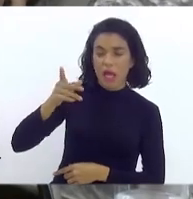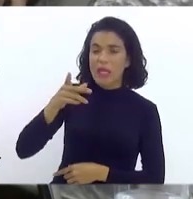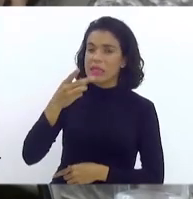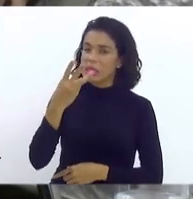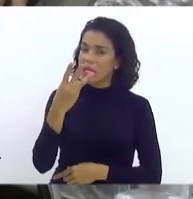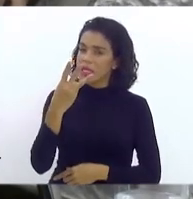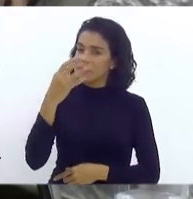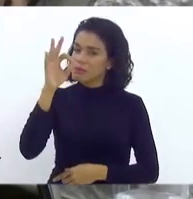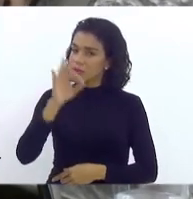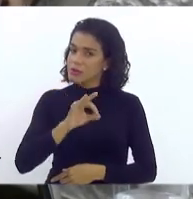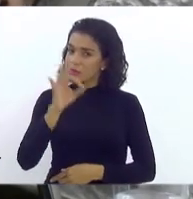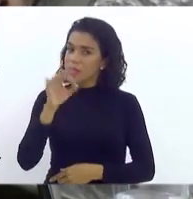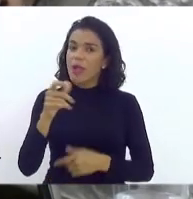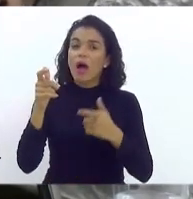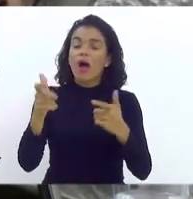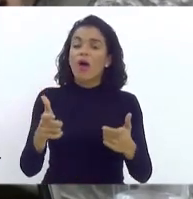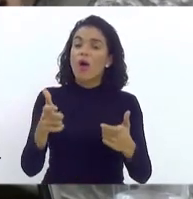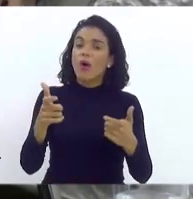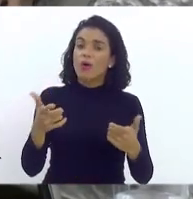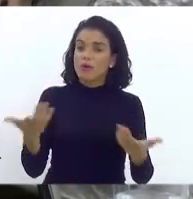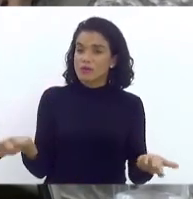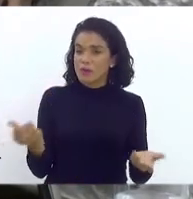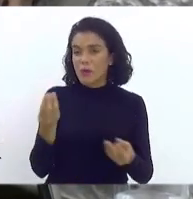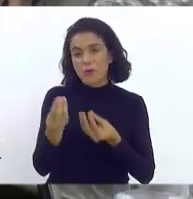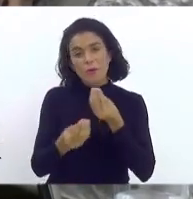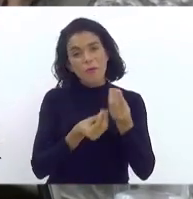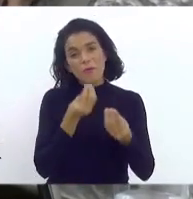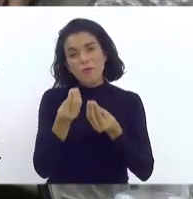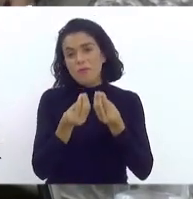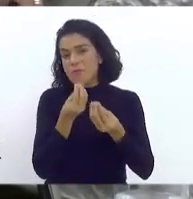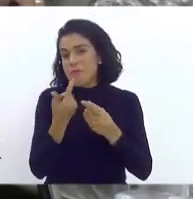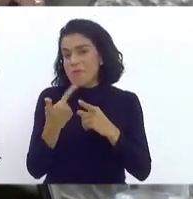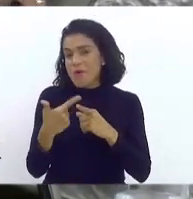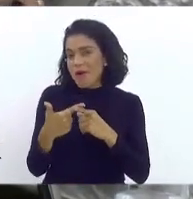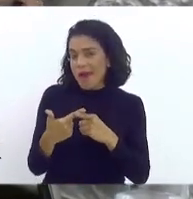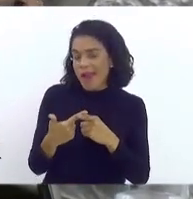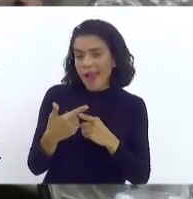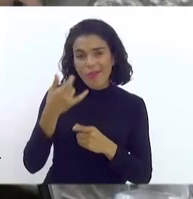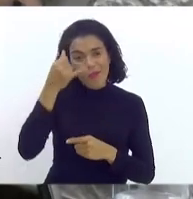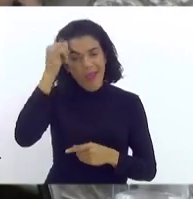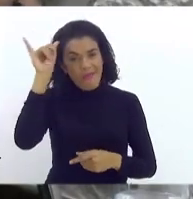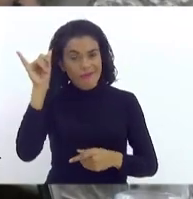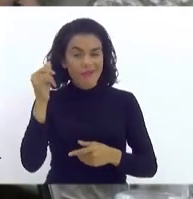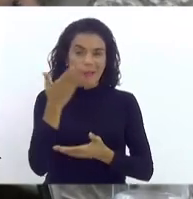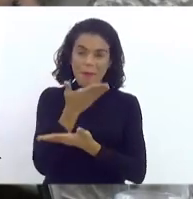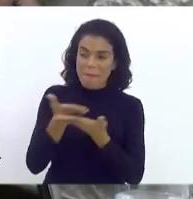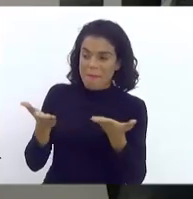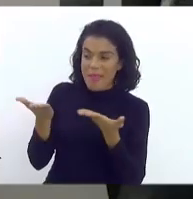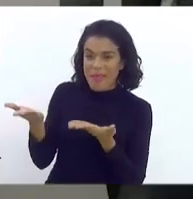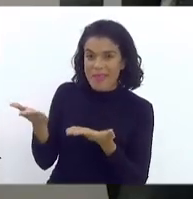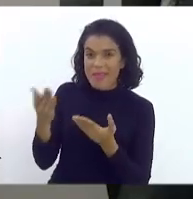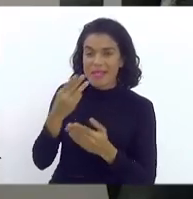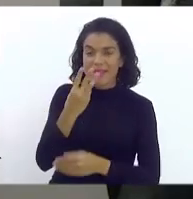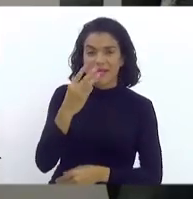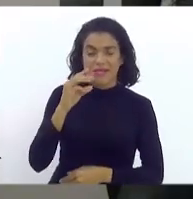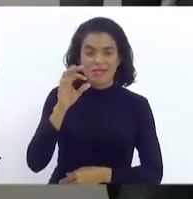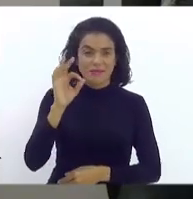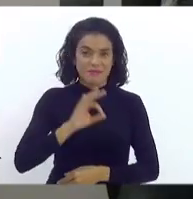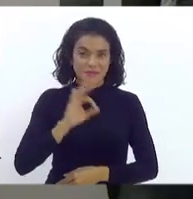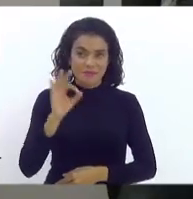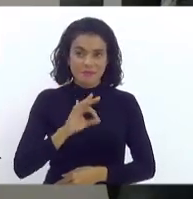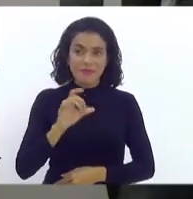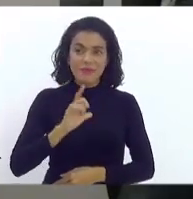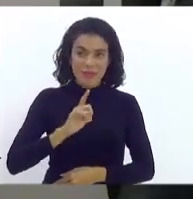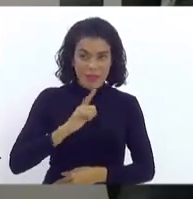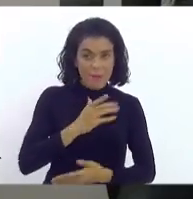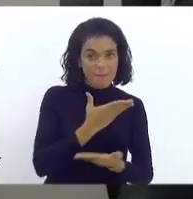3%, aonde são essas perdas não técnicas? Por que não são coibidas se elas são conhecidas e a forma como elas são? Existem